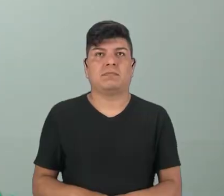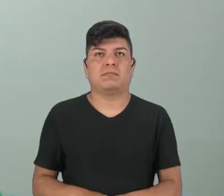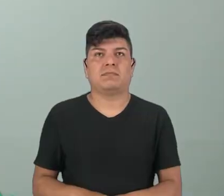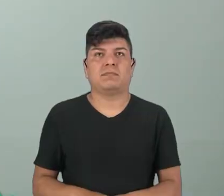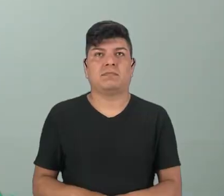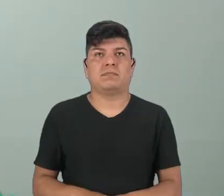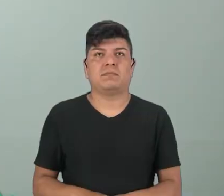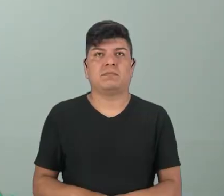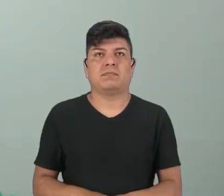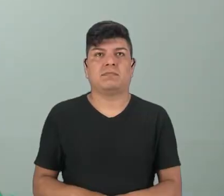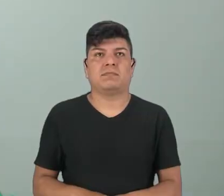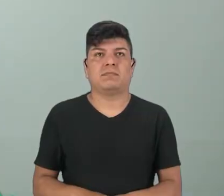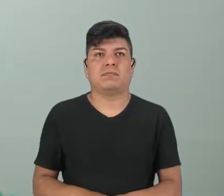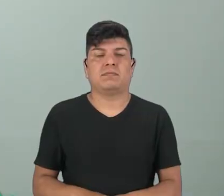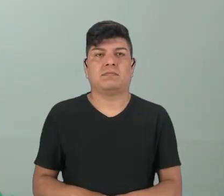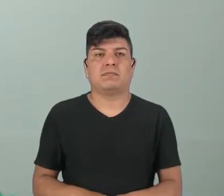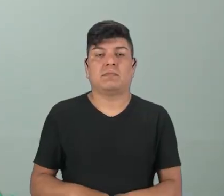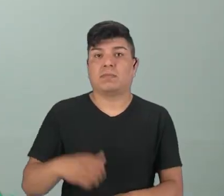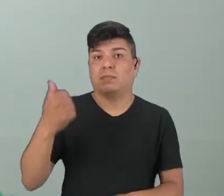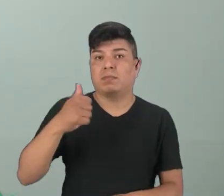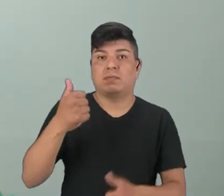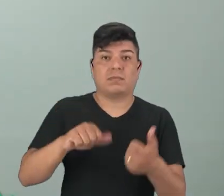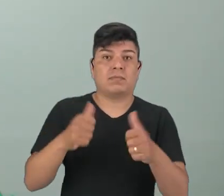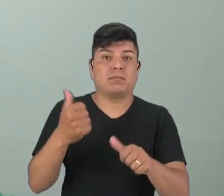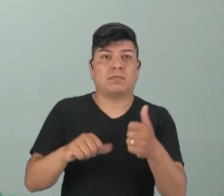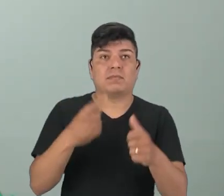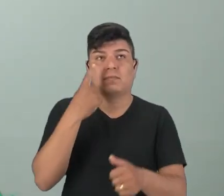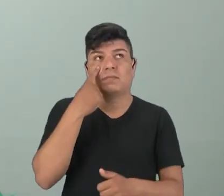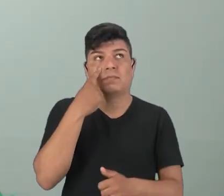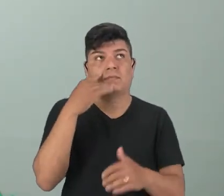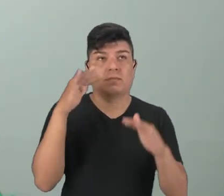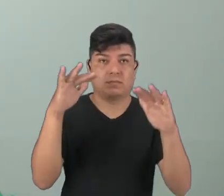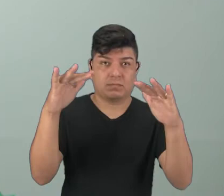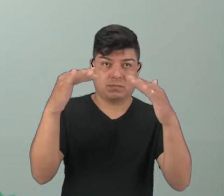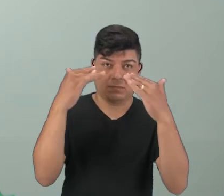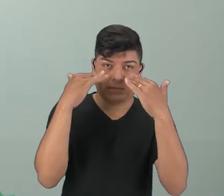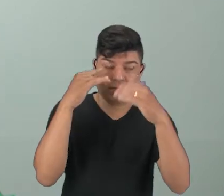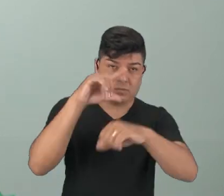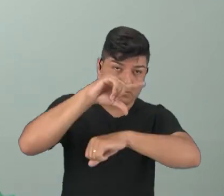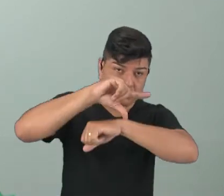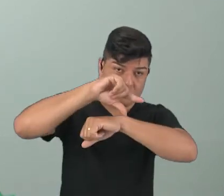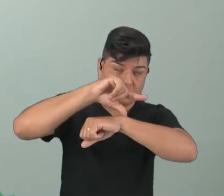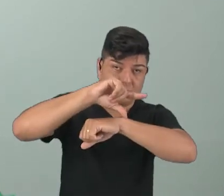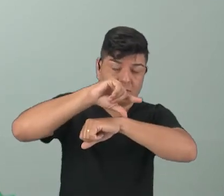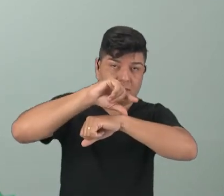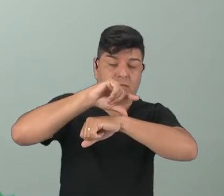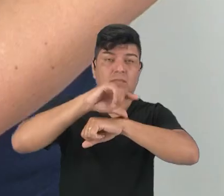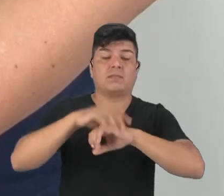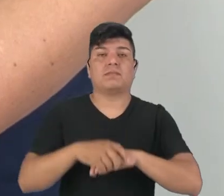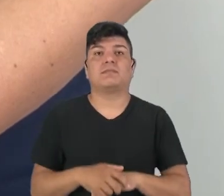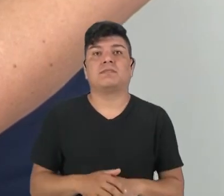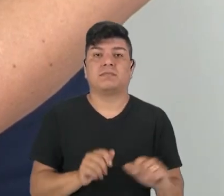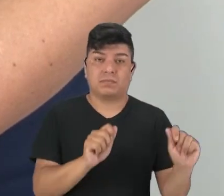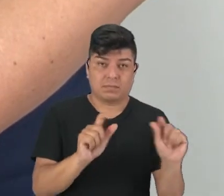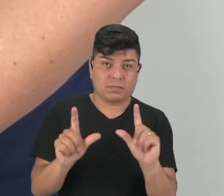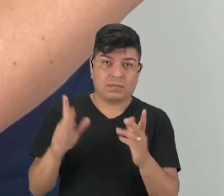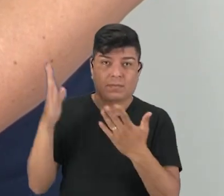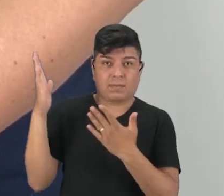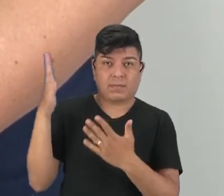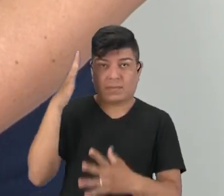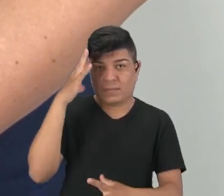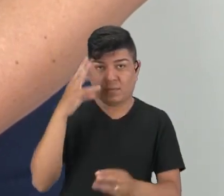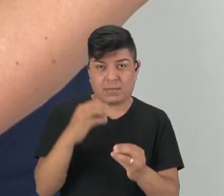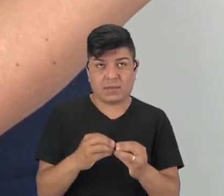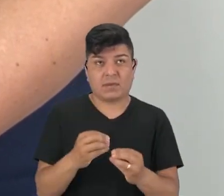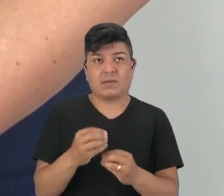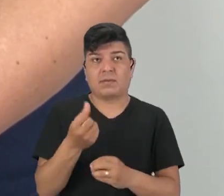Agora, para a gente analisar o primeiro, quero que você veja aqui comigo no relógio. Vamos ver aqui no relógio. Nós sabemos que aqui eu